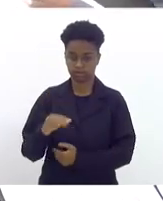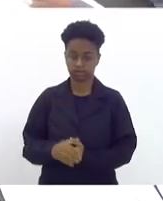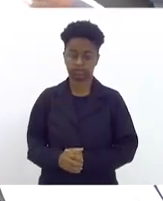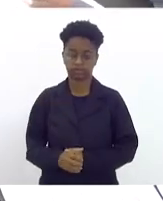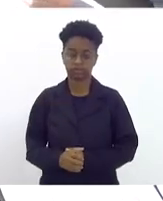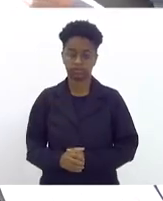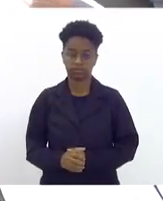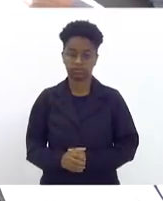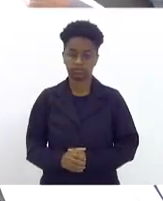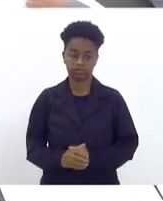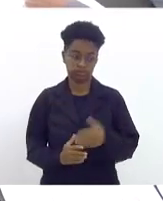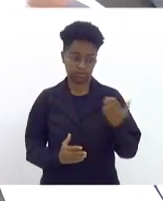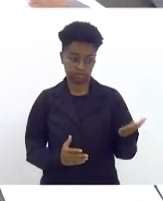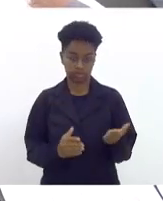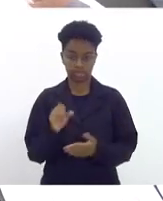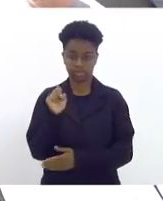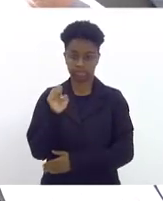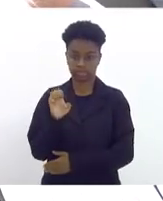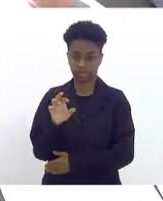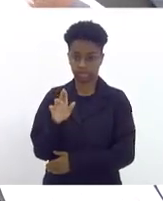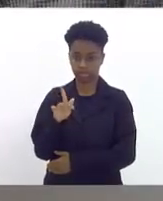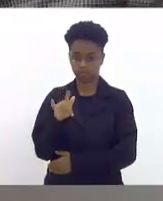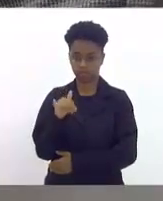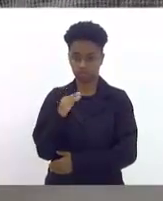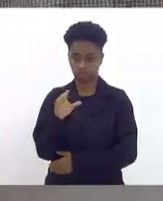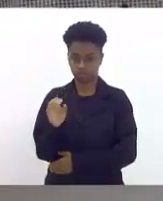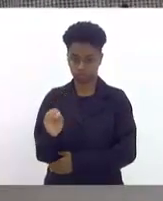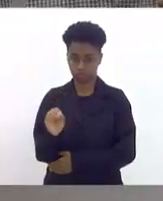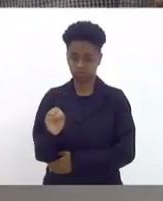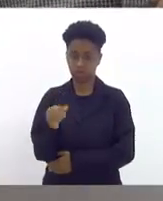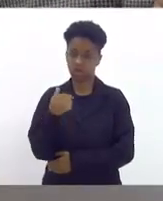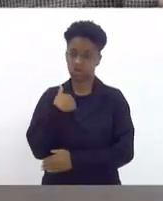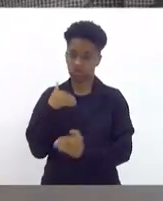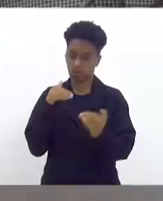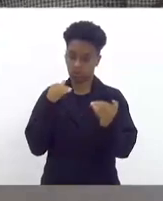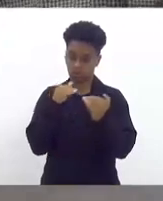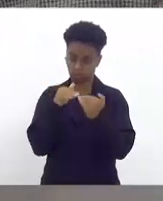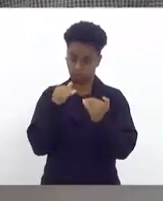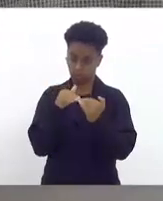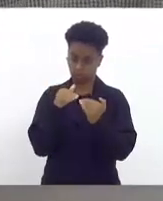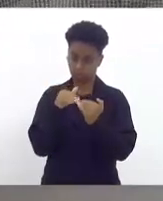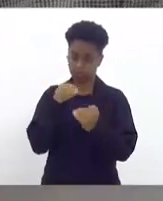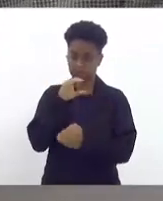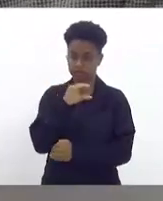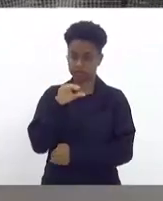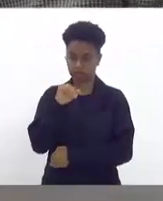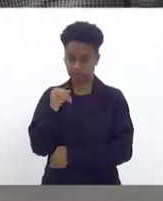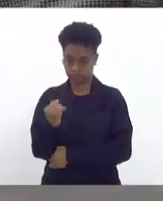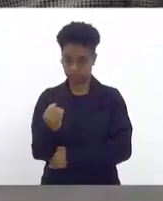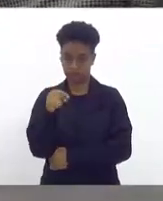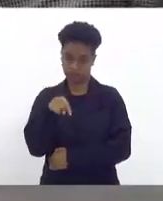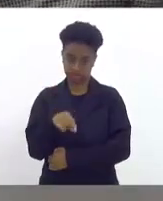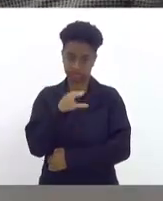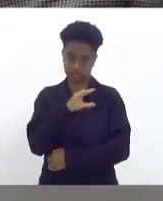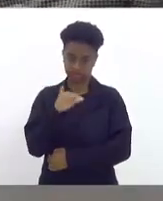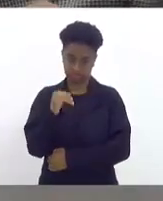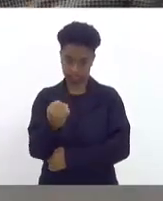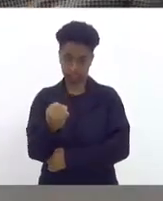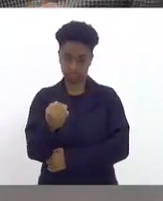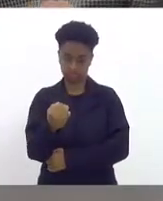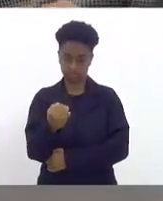o doutor Serginho com quem eu concordo na ccj nascessej